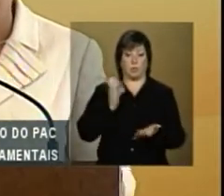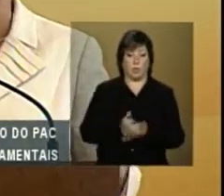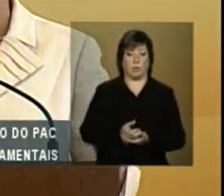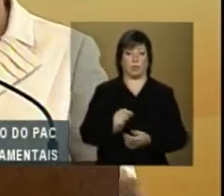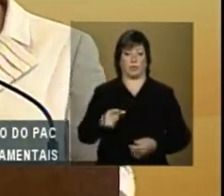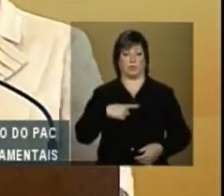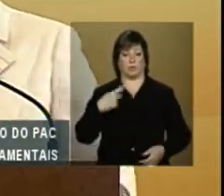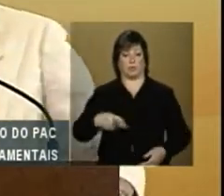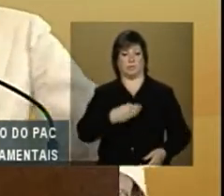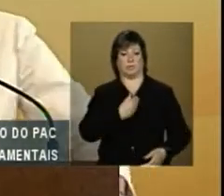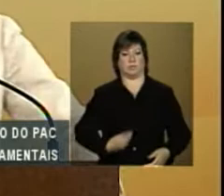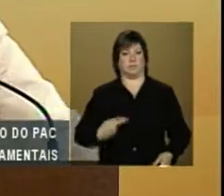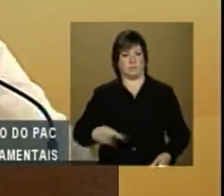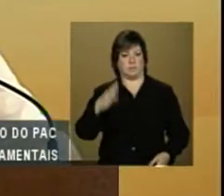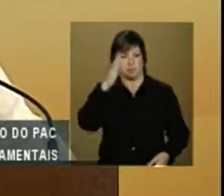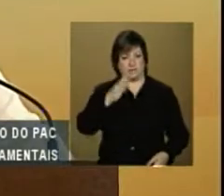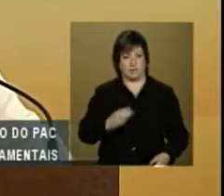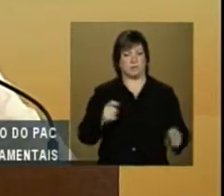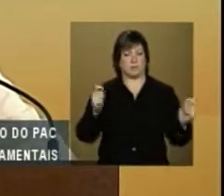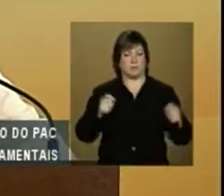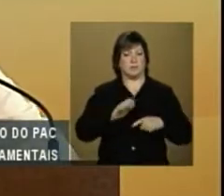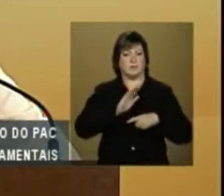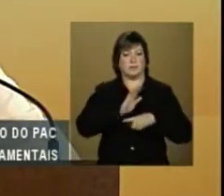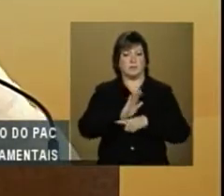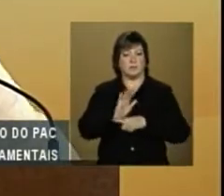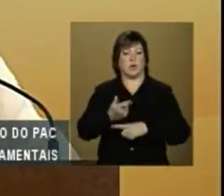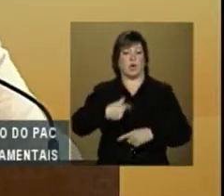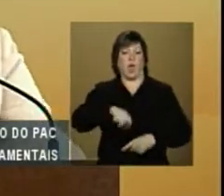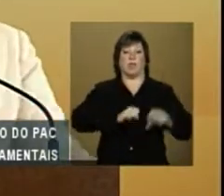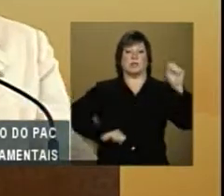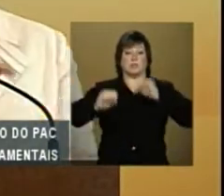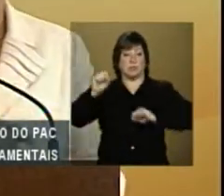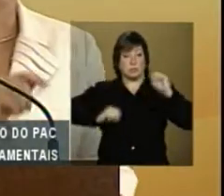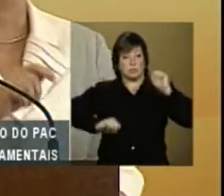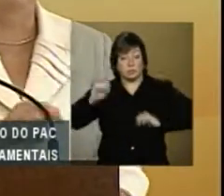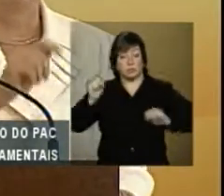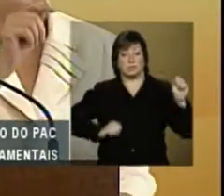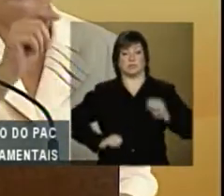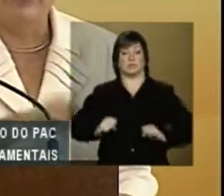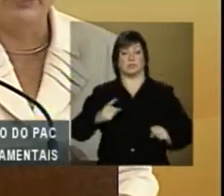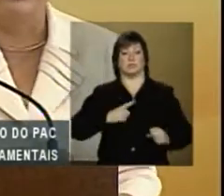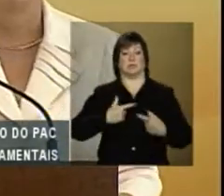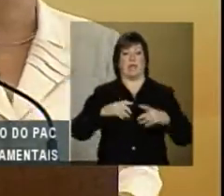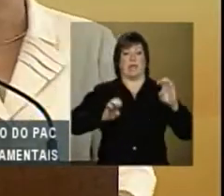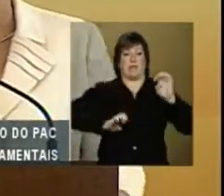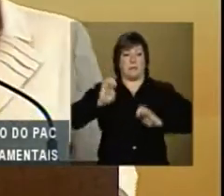instrumentos fundamentais para estimular a nossa indústria, para estimular a nossa